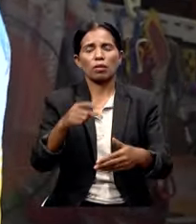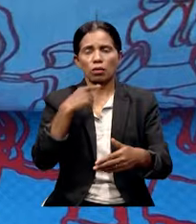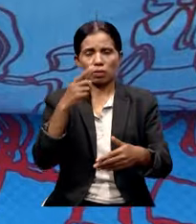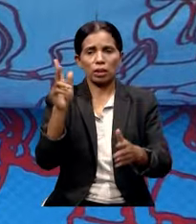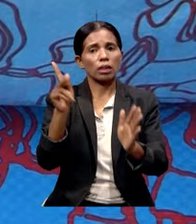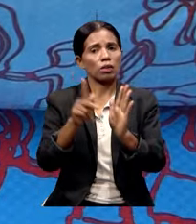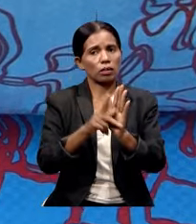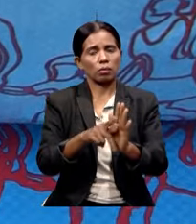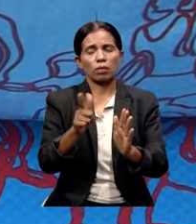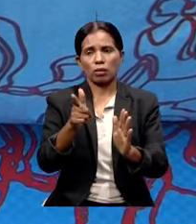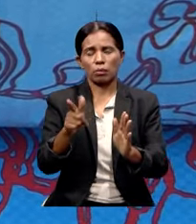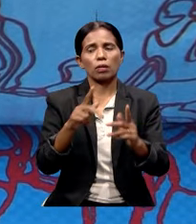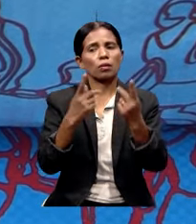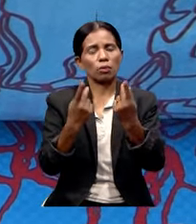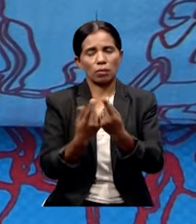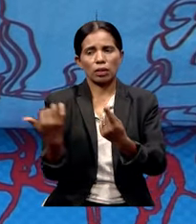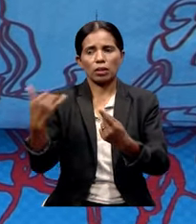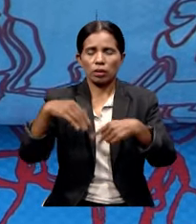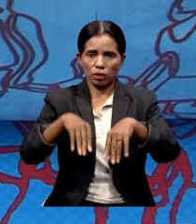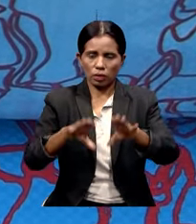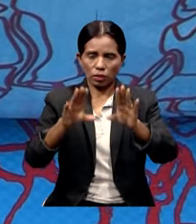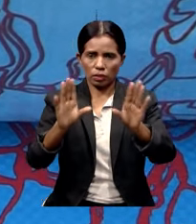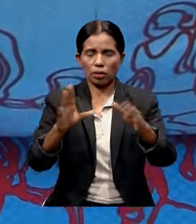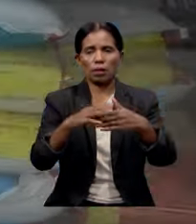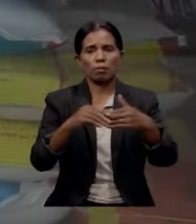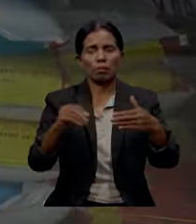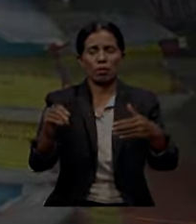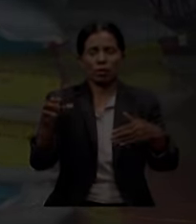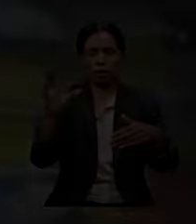no ne empresa importadora sirafan ho folin dólar siai, que para cobertura gem.